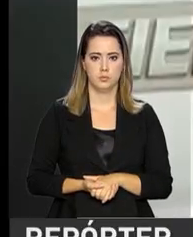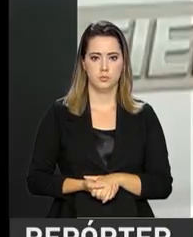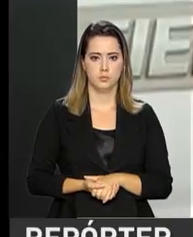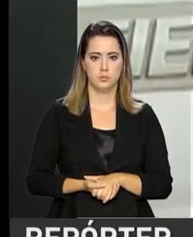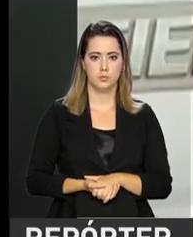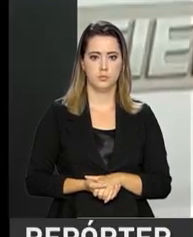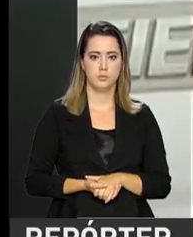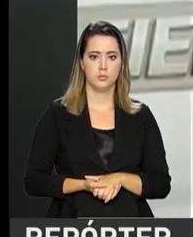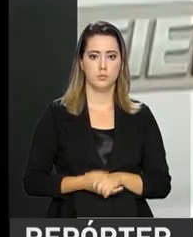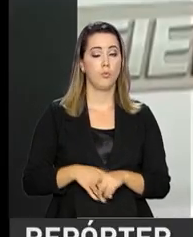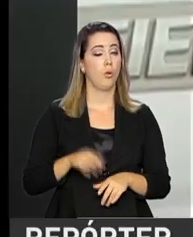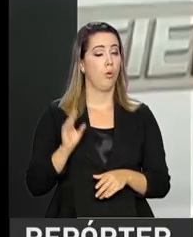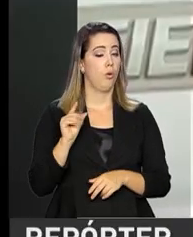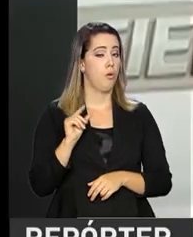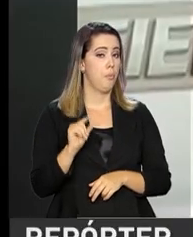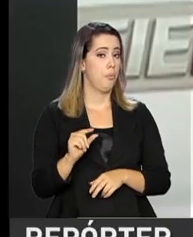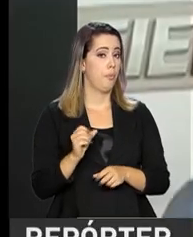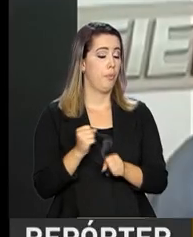Em alguns anos,